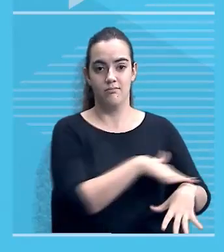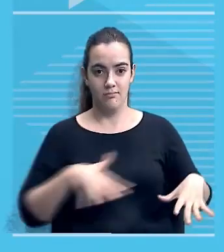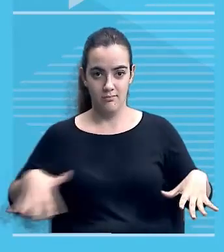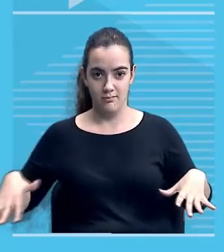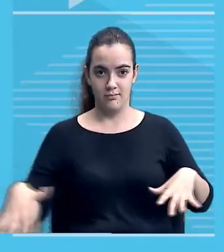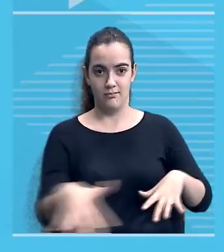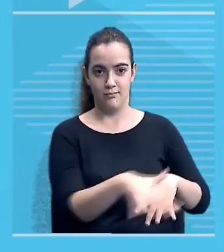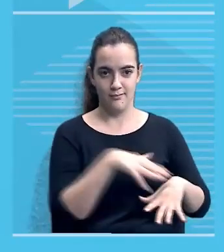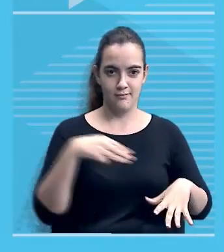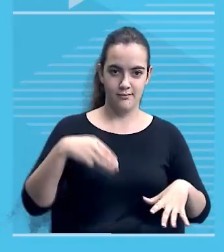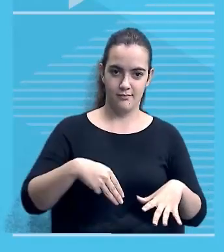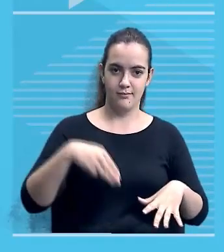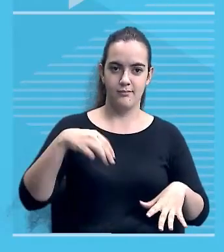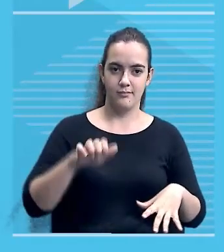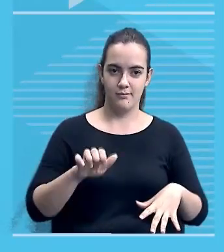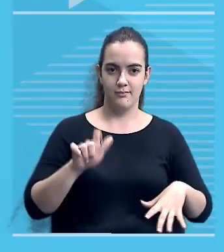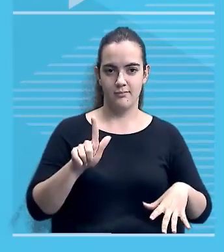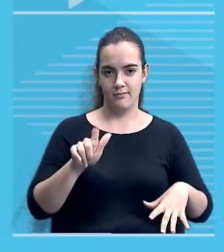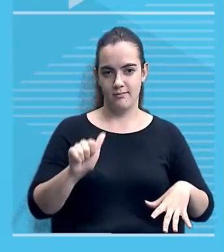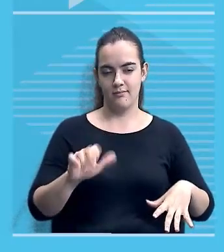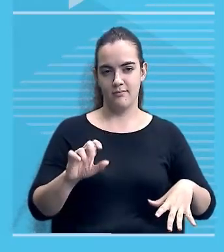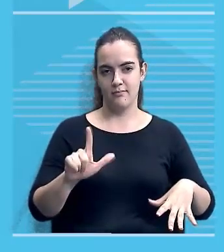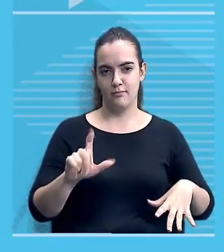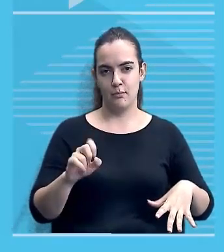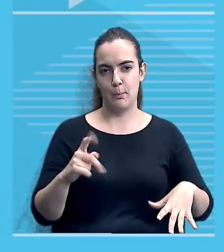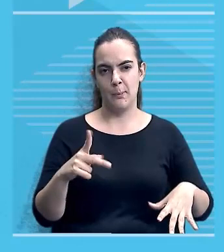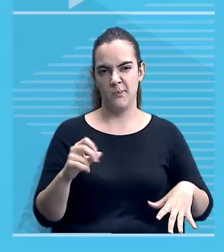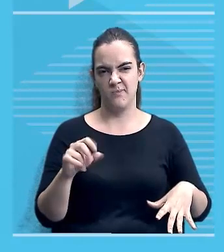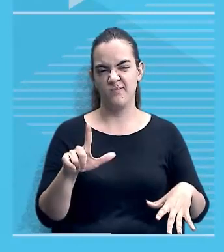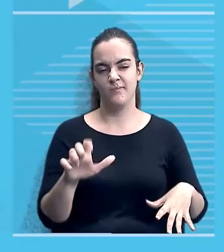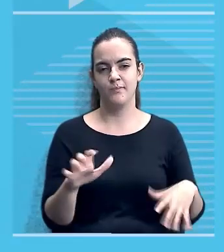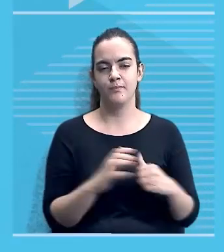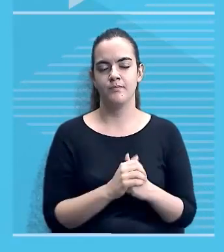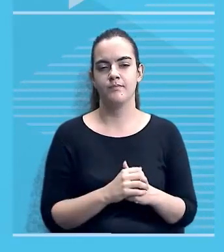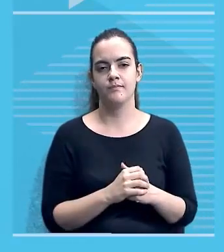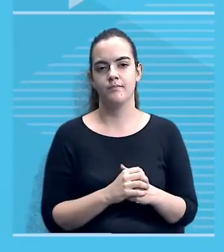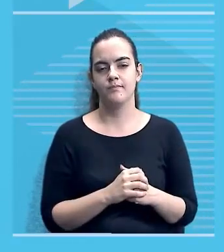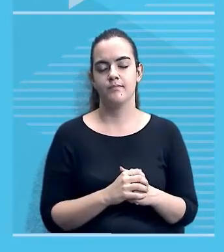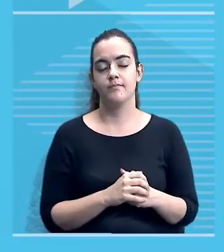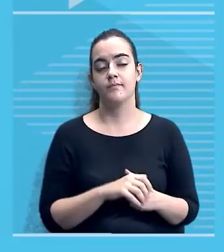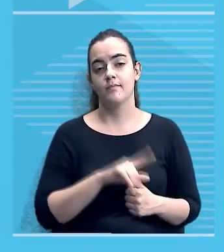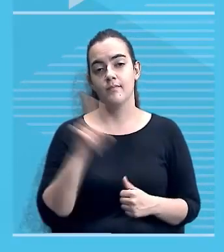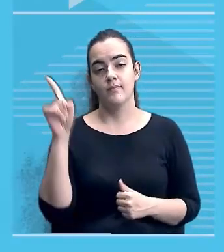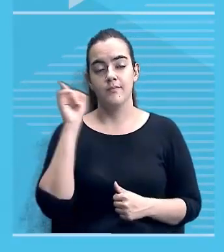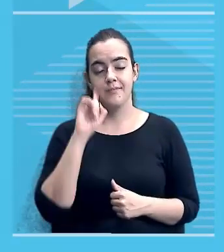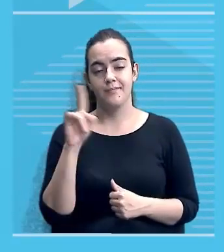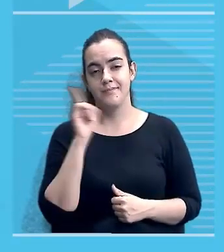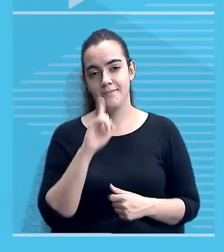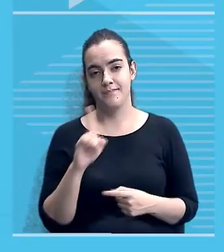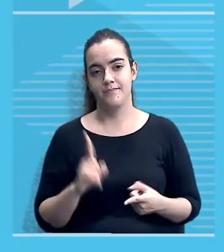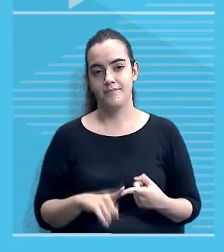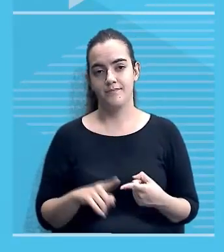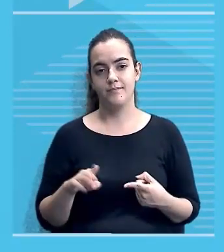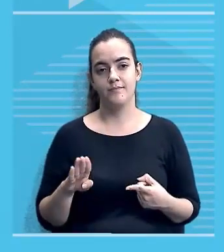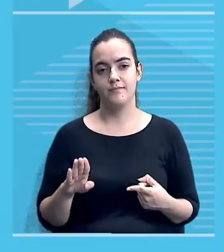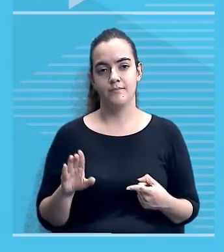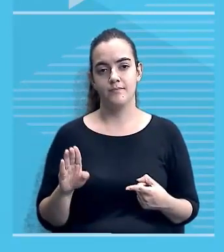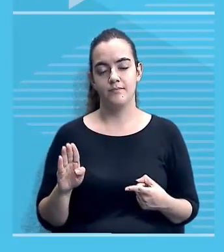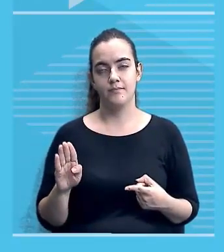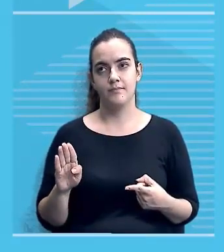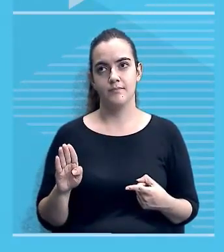pela parte ali de Boston Washington nós temos